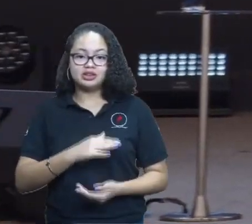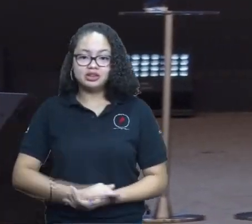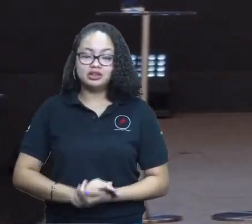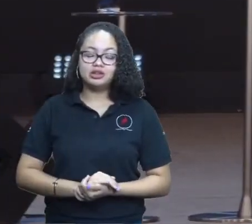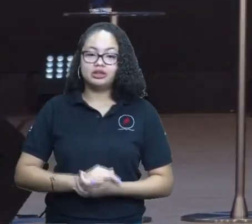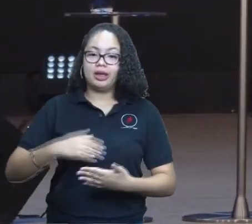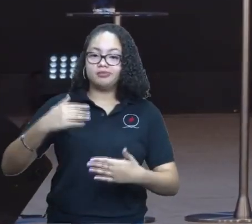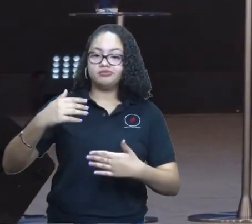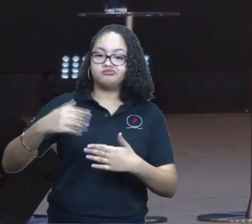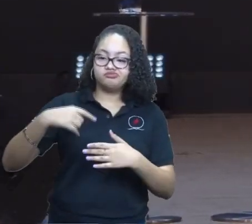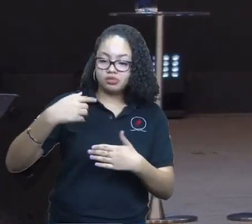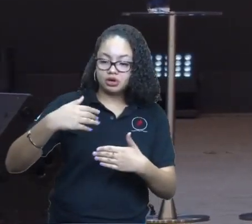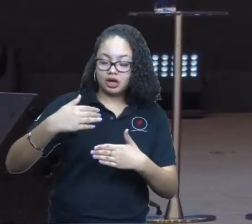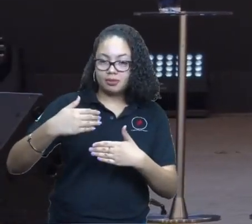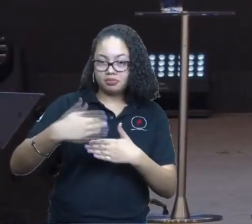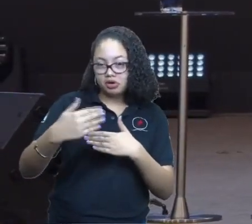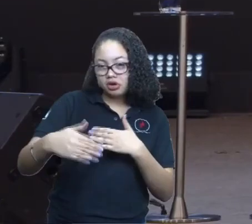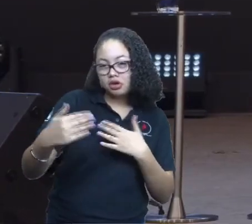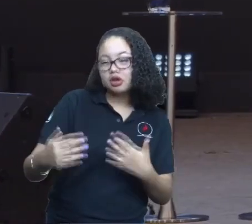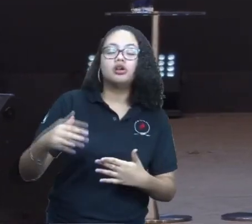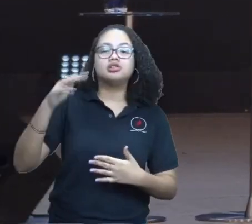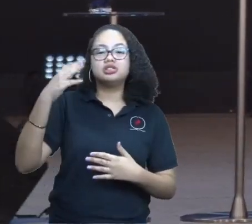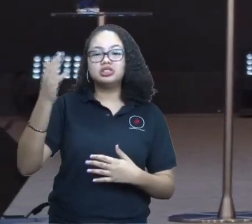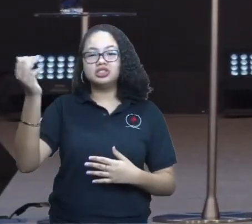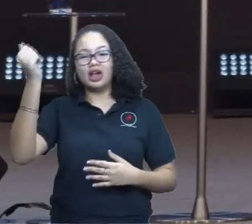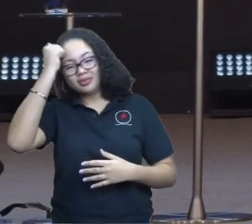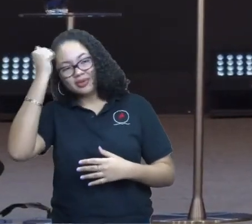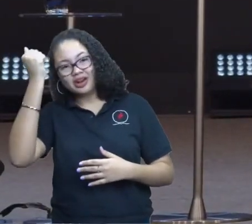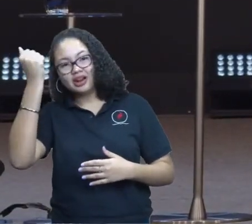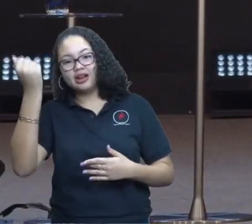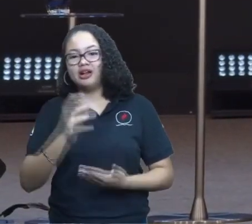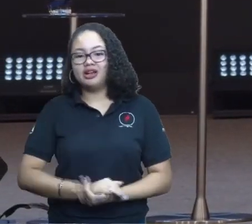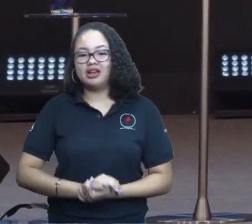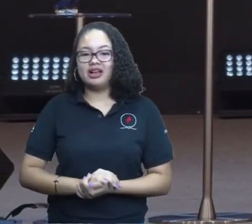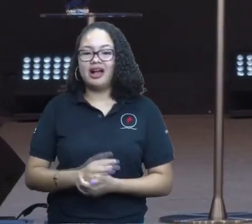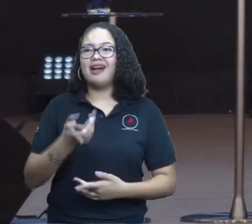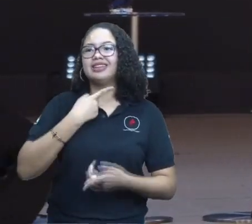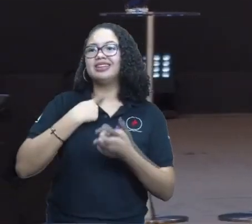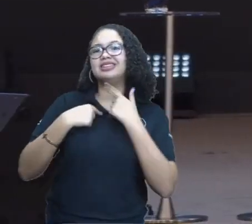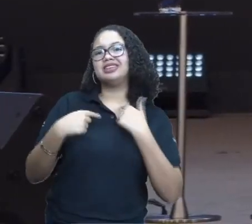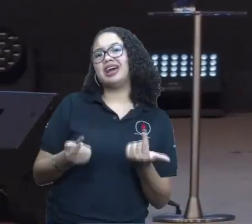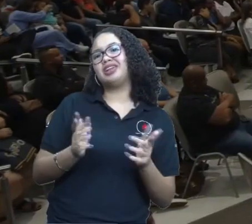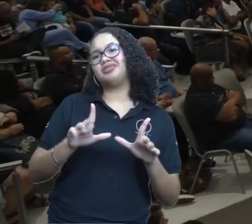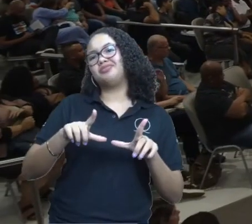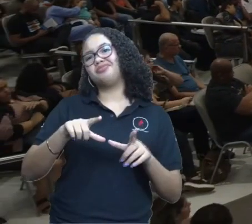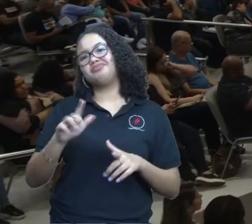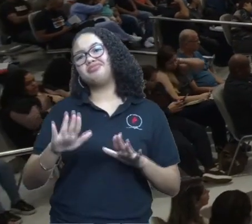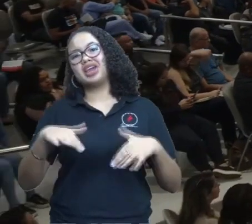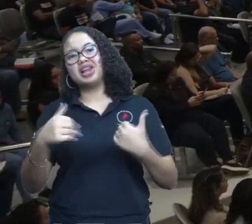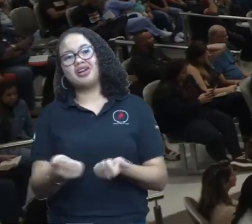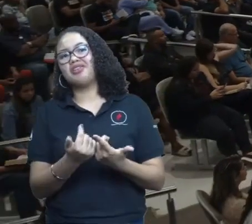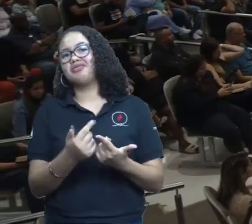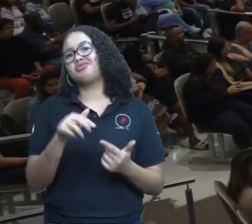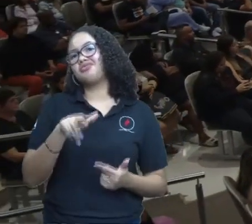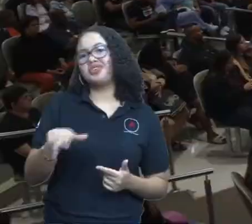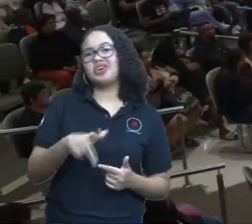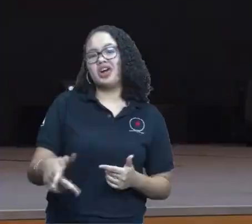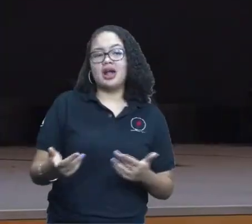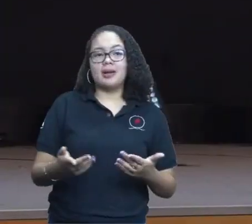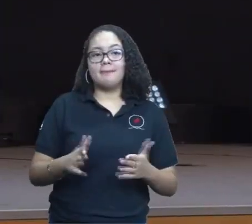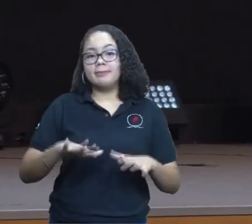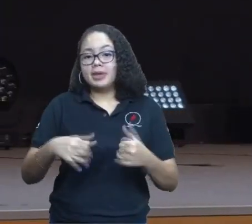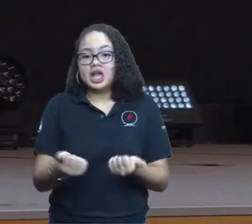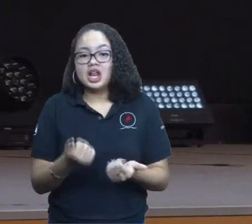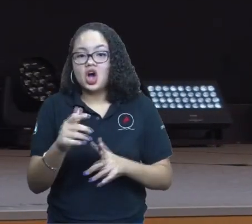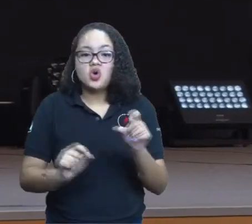arrependimento Ah então era melhor não ter deixado Ah então era melhor era melhor nem ter desejado Ah então era melhor nem ter sonhado Ah então na melhor era melhor era